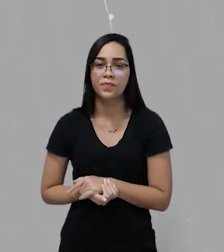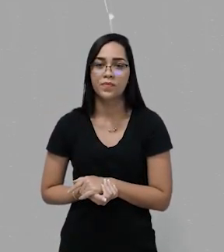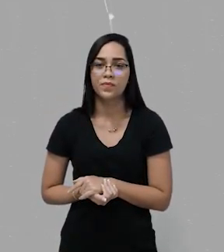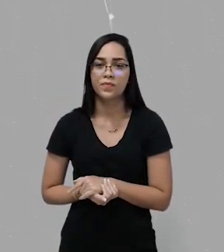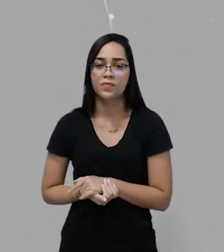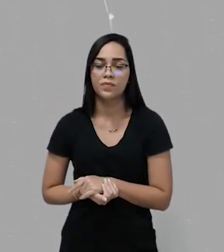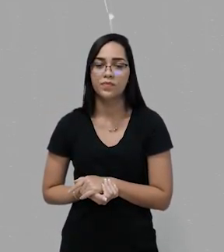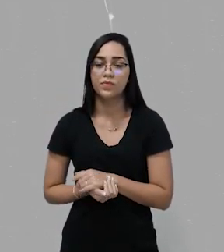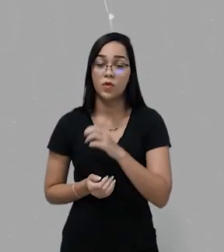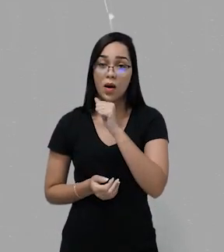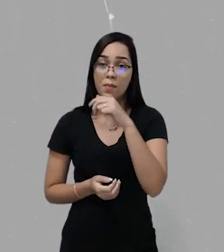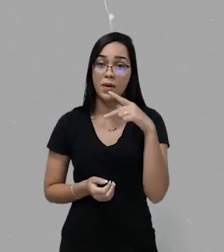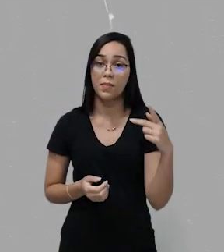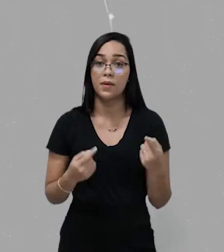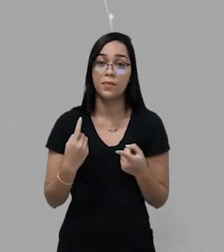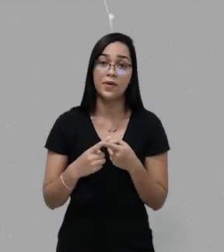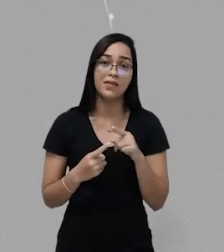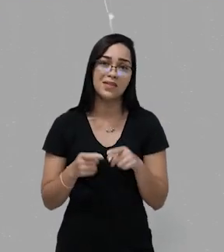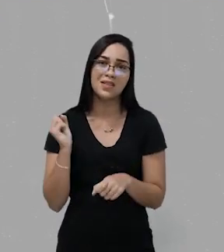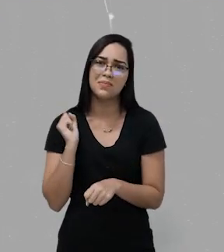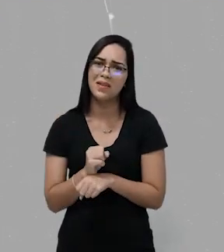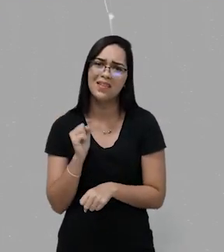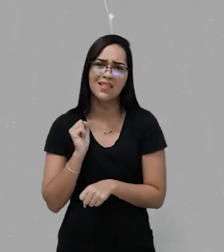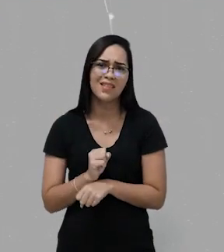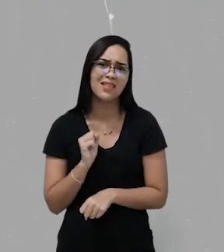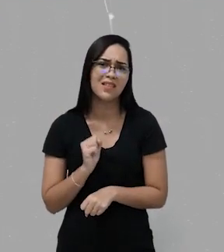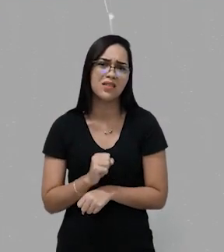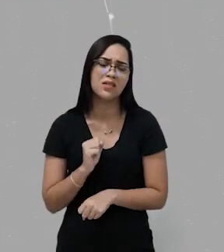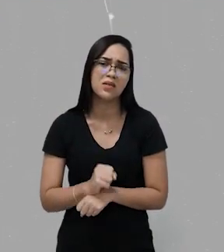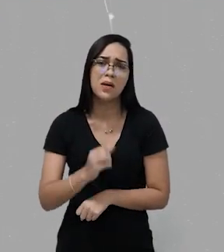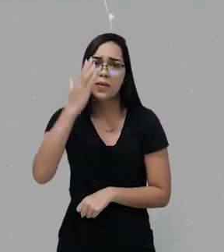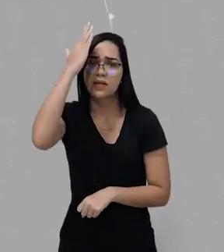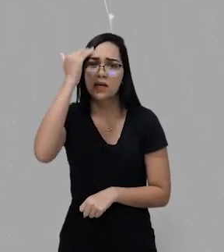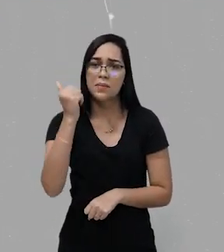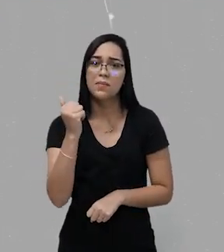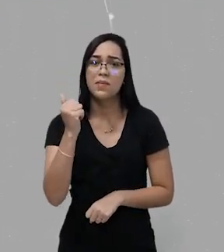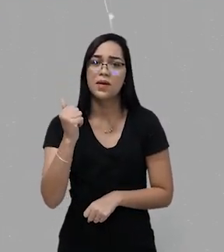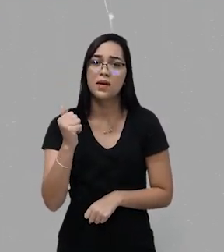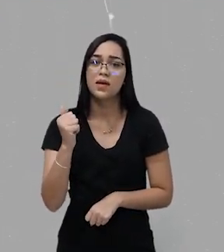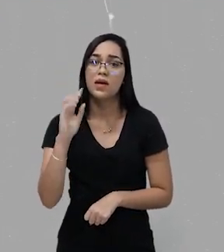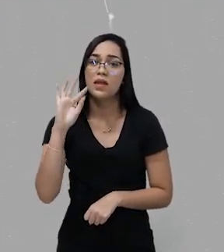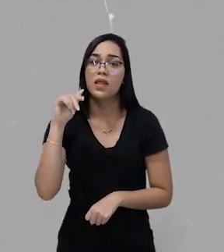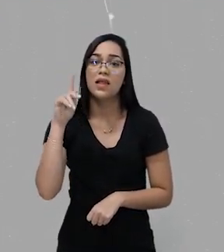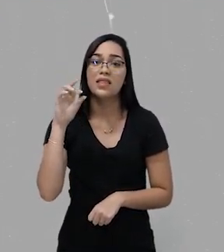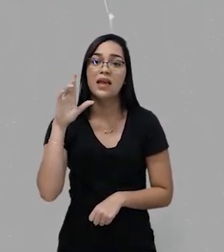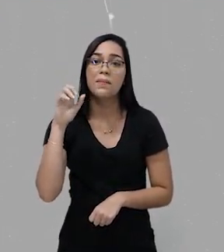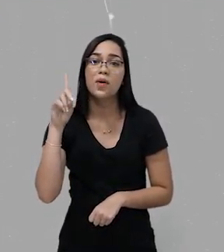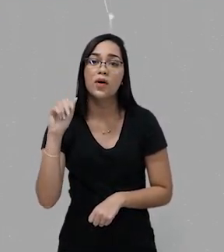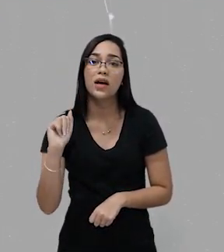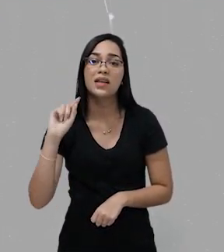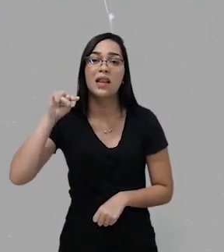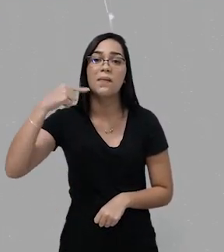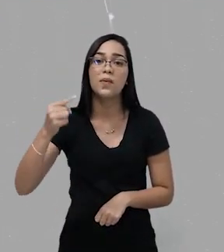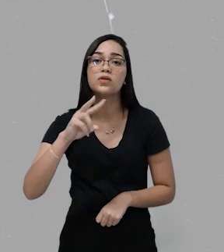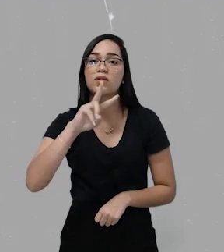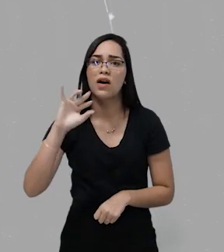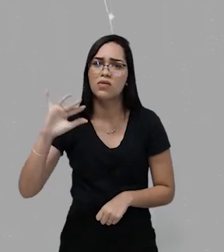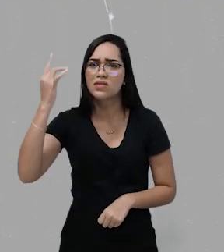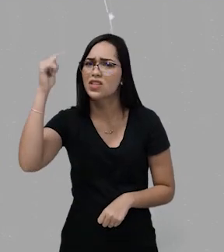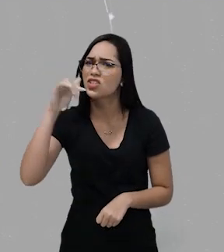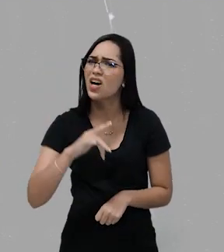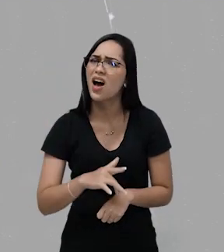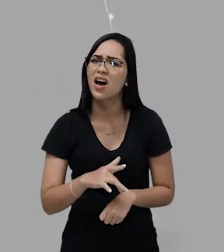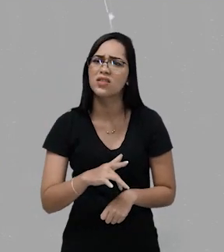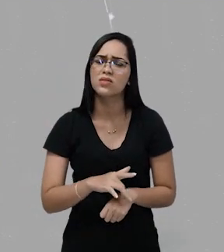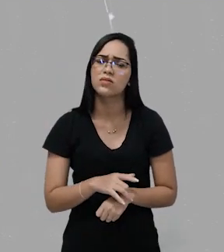no aplicativo. Porque você ficar esperando para saber na temporada seguinte o que vai acontecer é muito